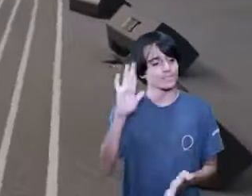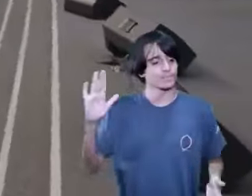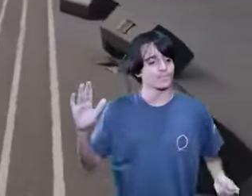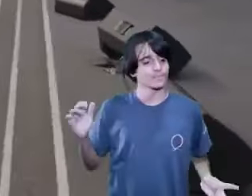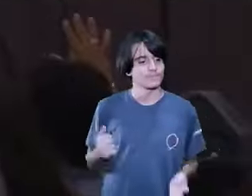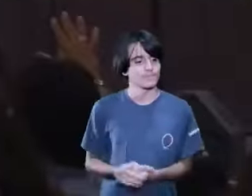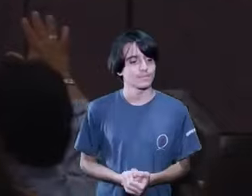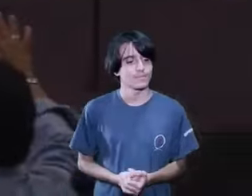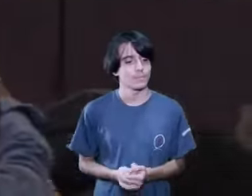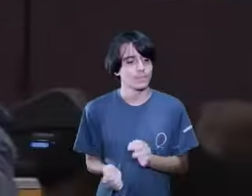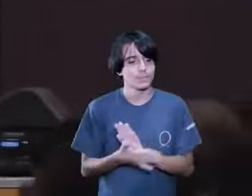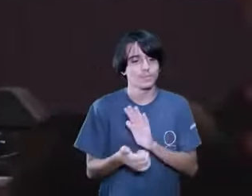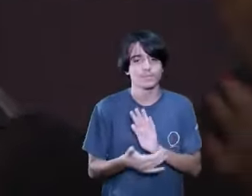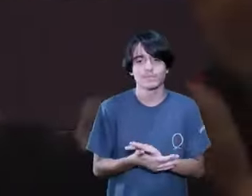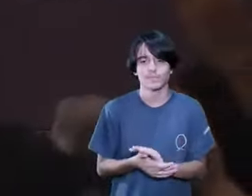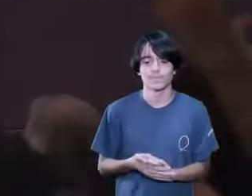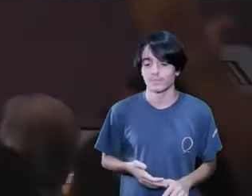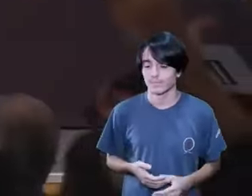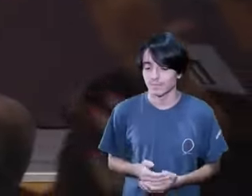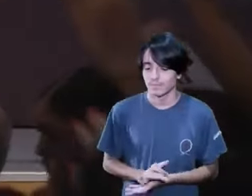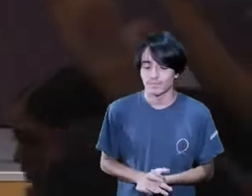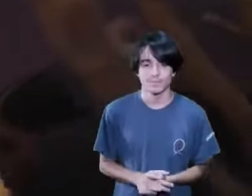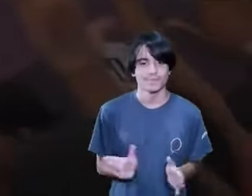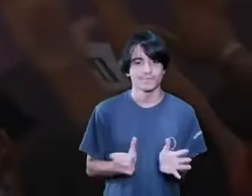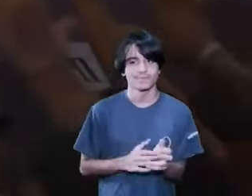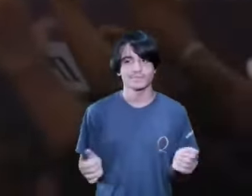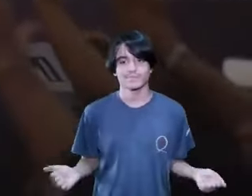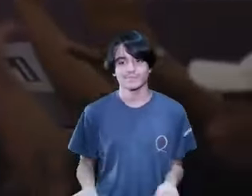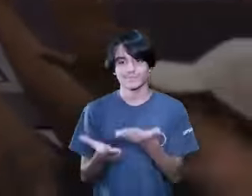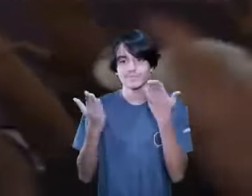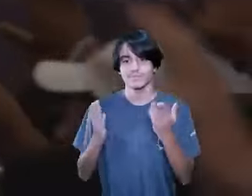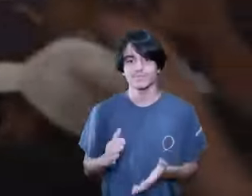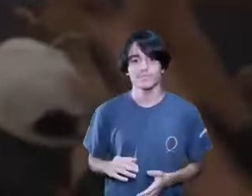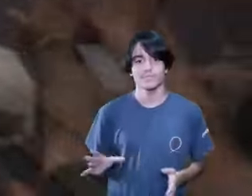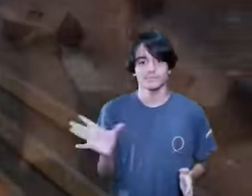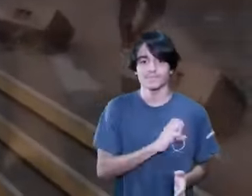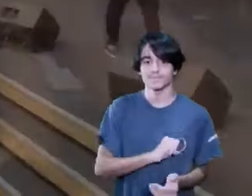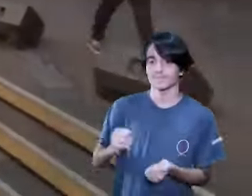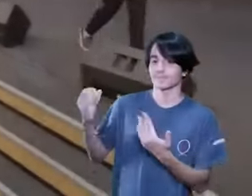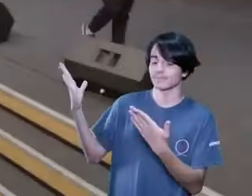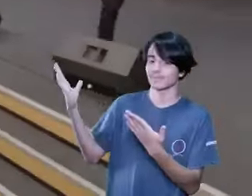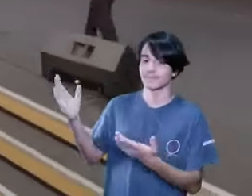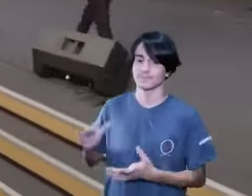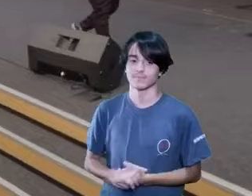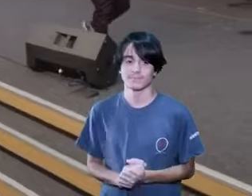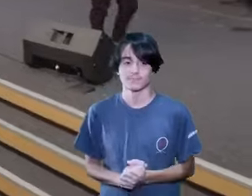o louvor que lhe é devido. Aleluia. Adoro.